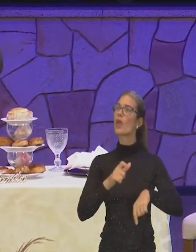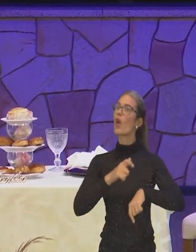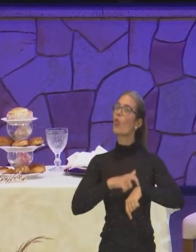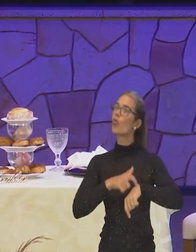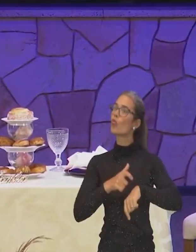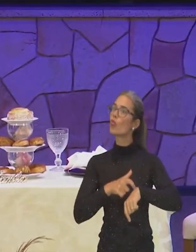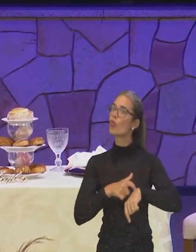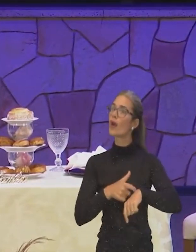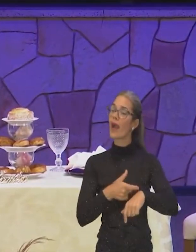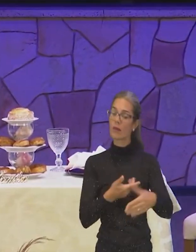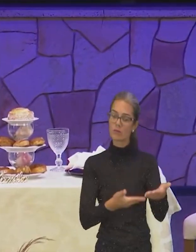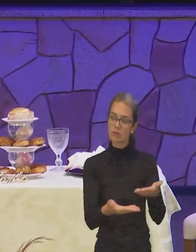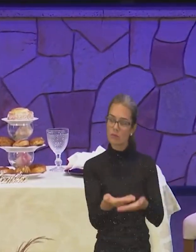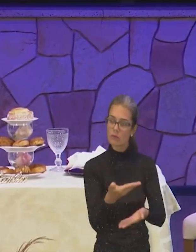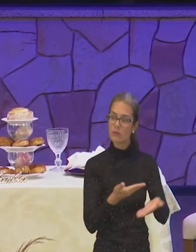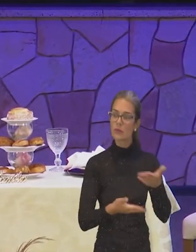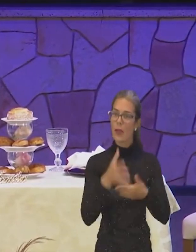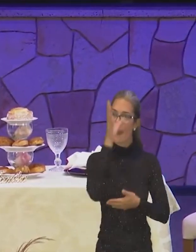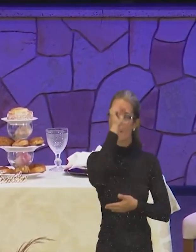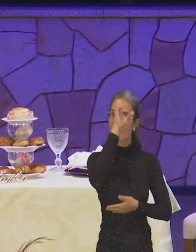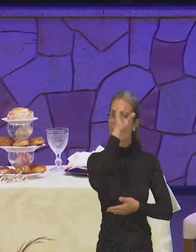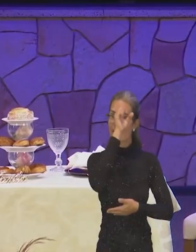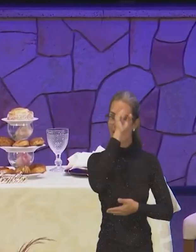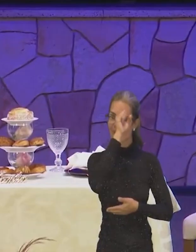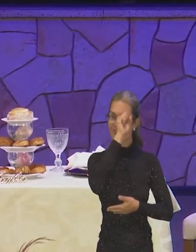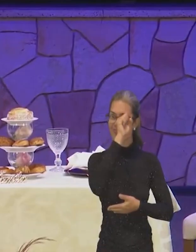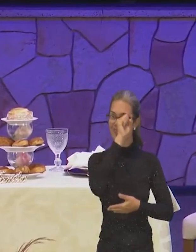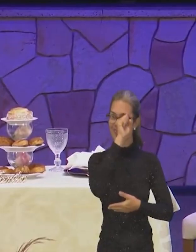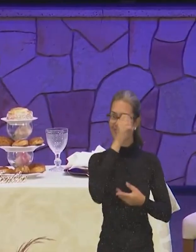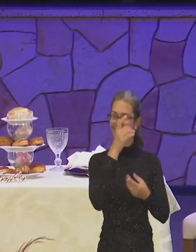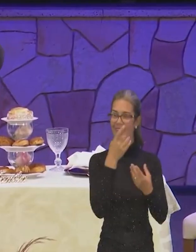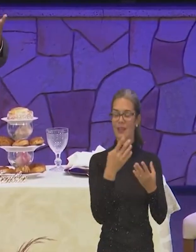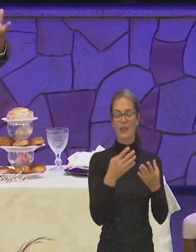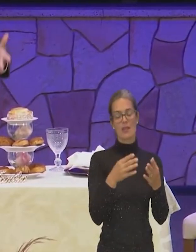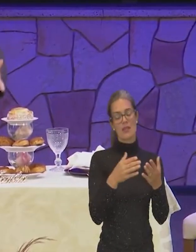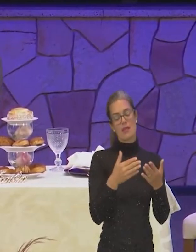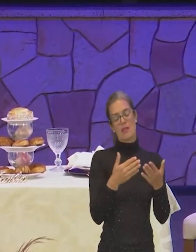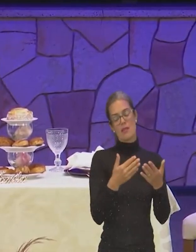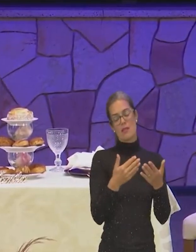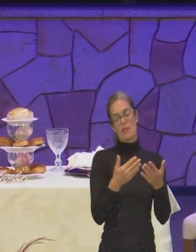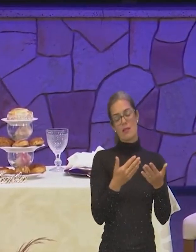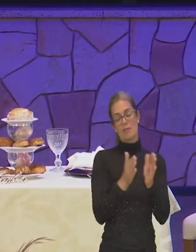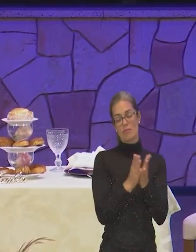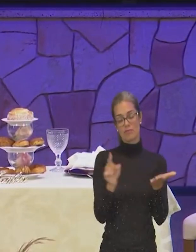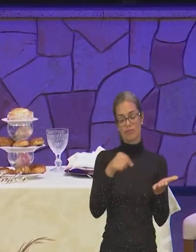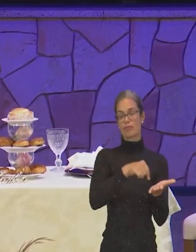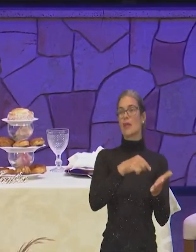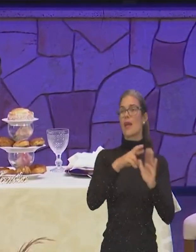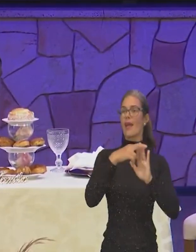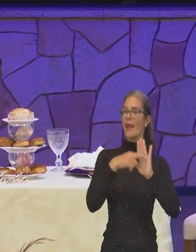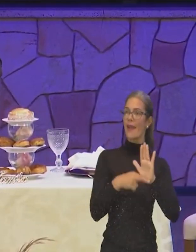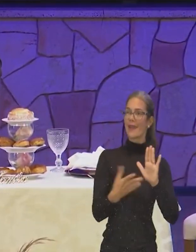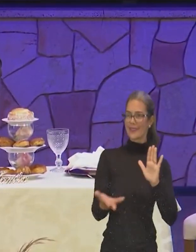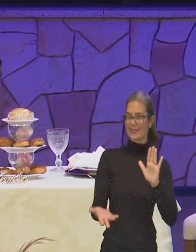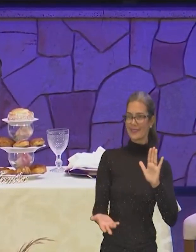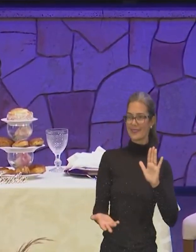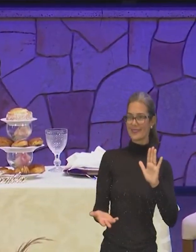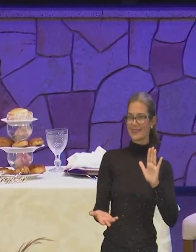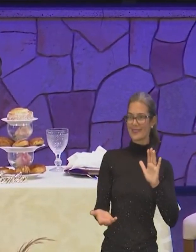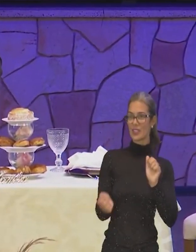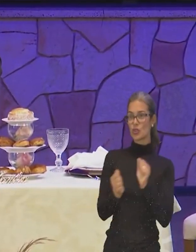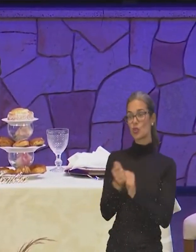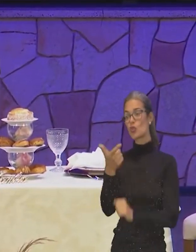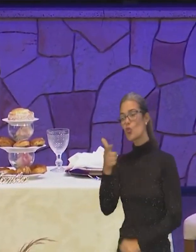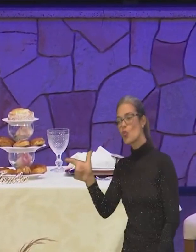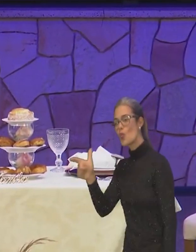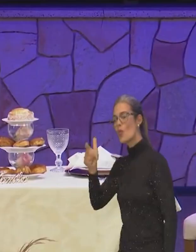disciplina bíblica. É através do discipulado que nós aprendemos a confiar nas pessoas que estão vivendo o Savi junto conosco.